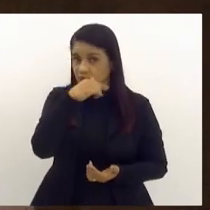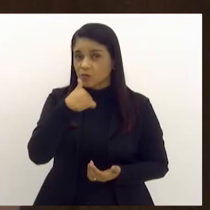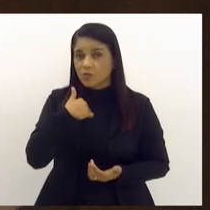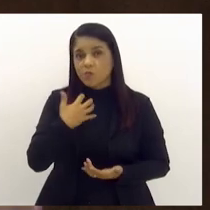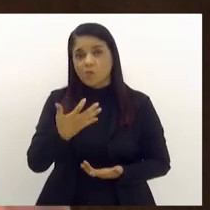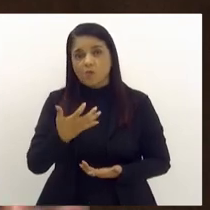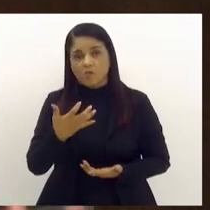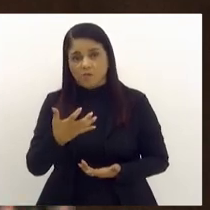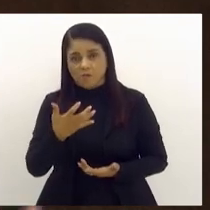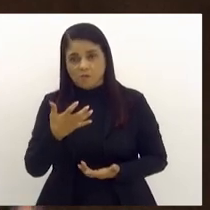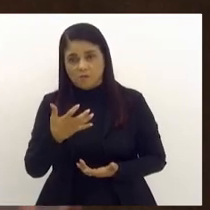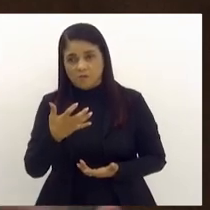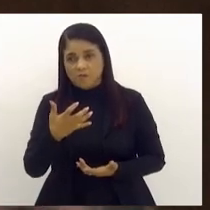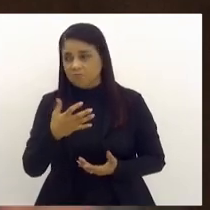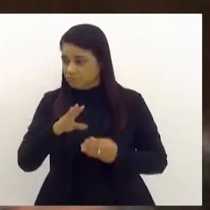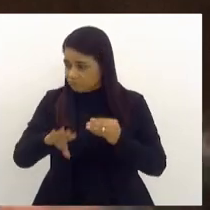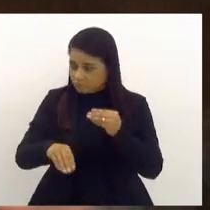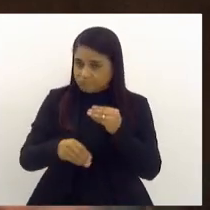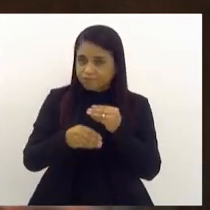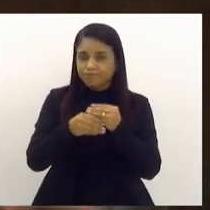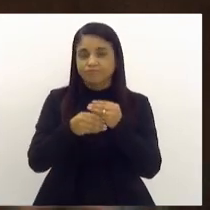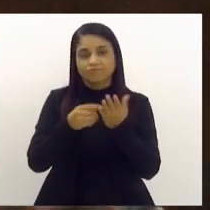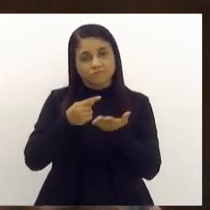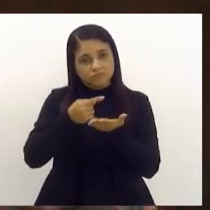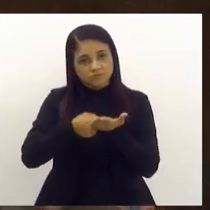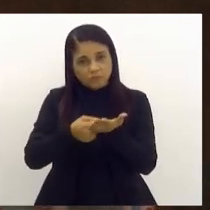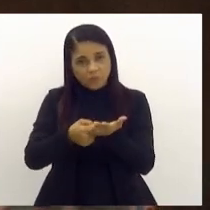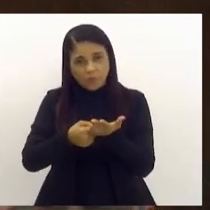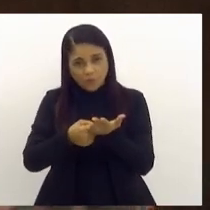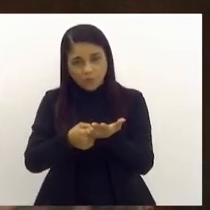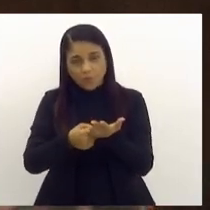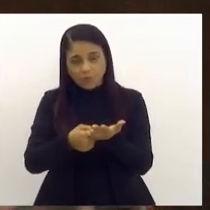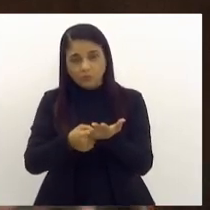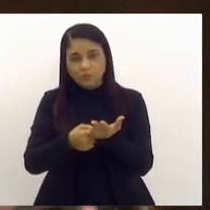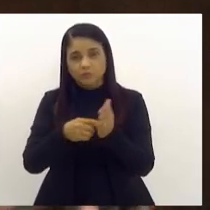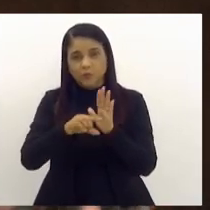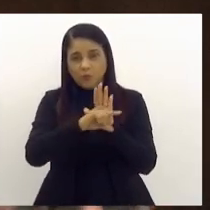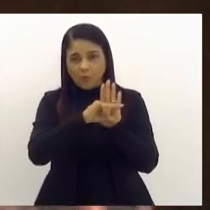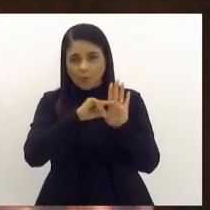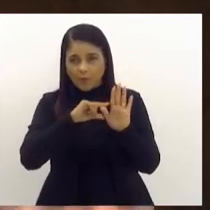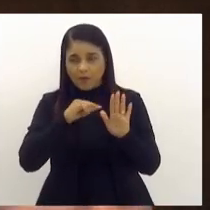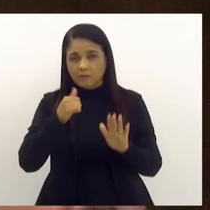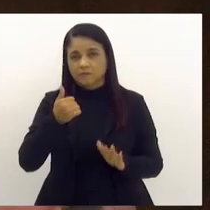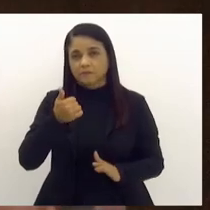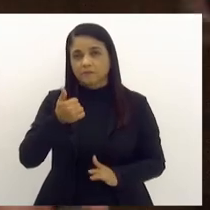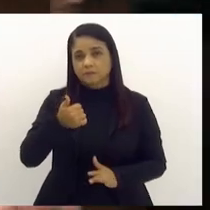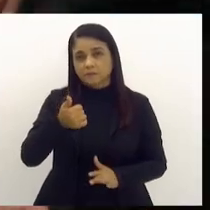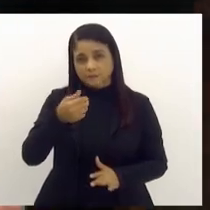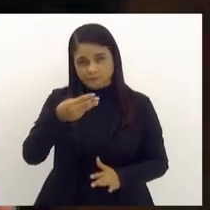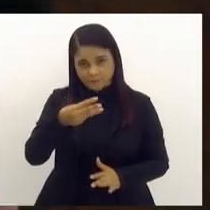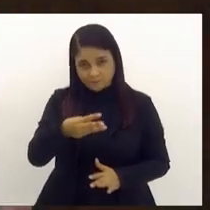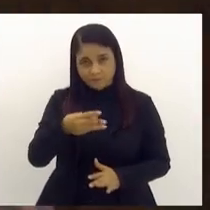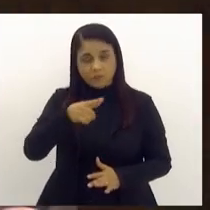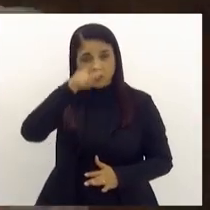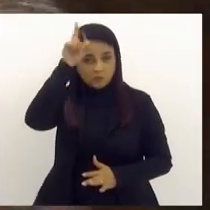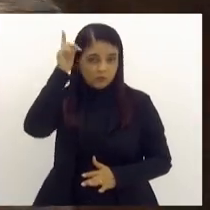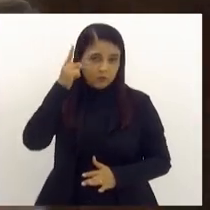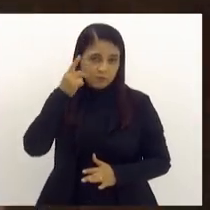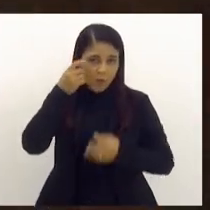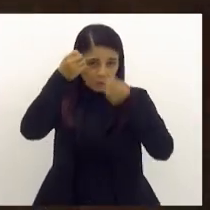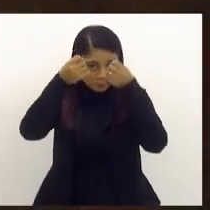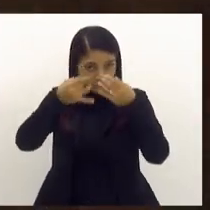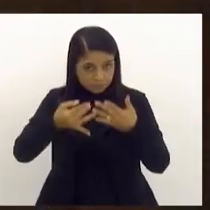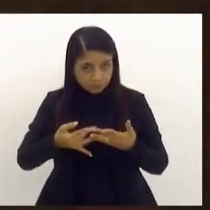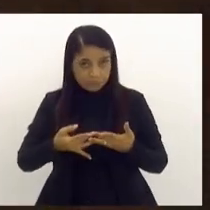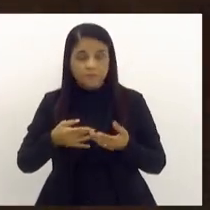só reiterar que dentro desse acordo, o parágrafo 13º colocado pelo deputado Luiz